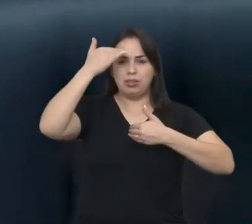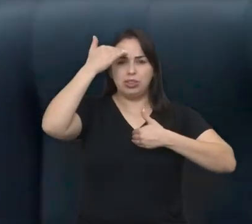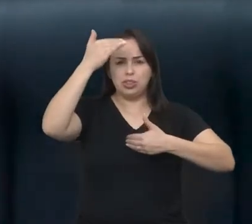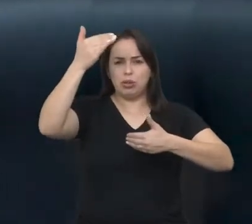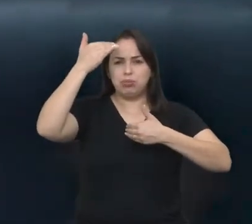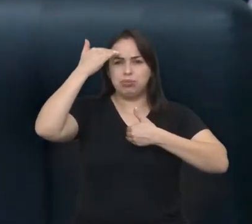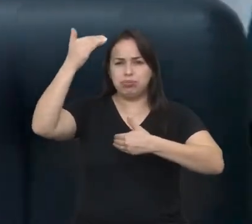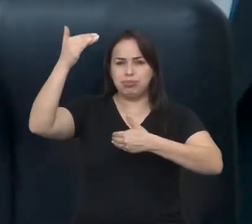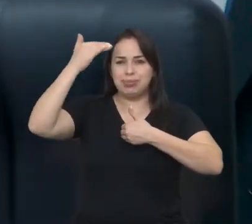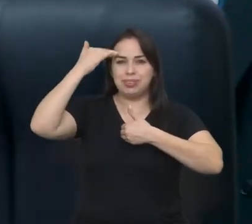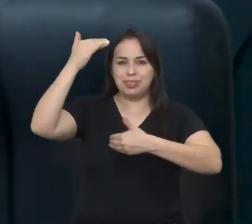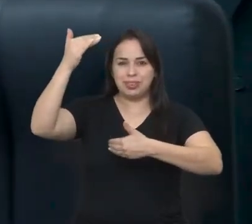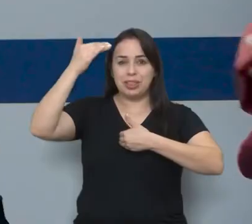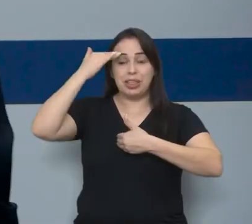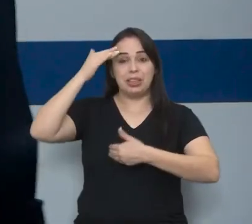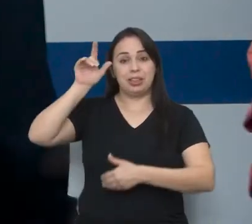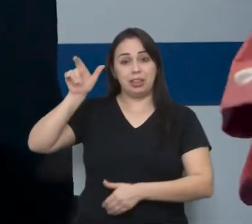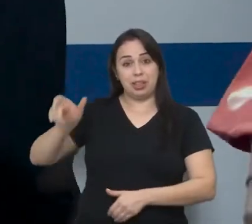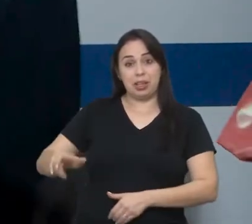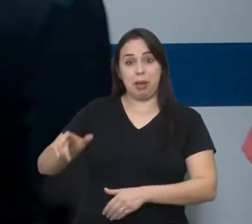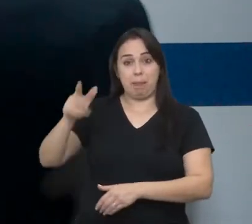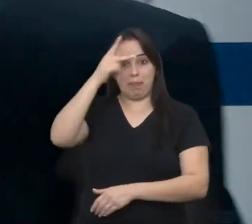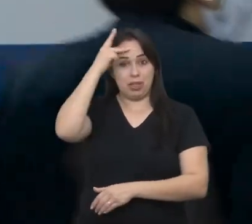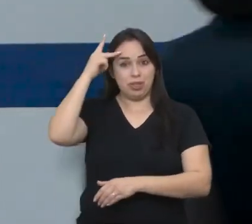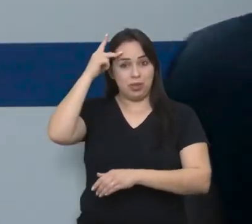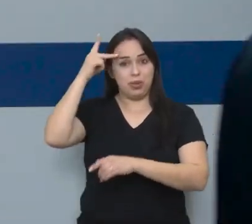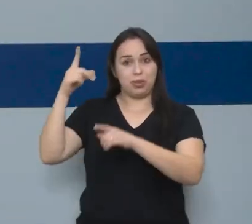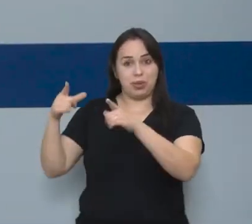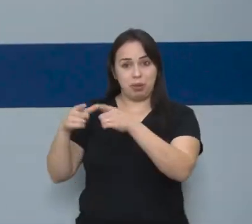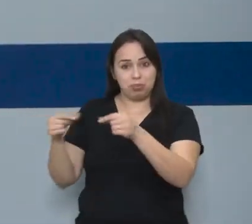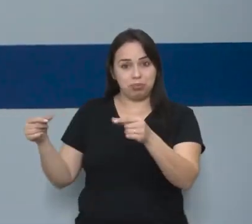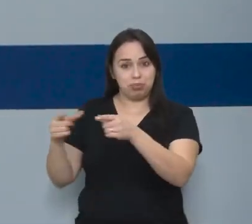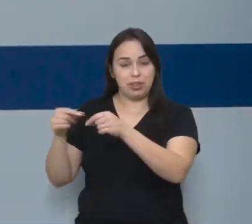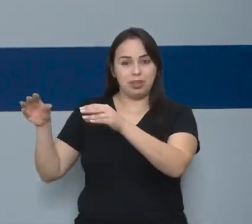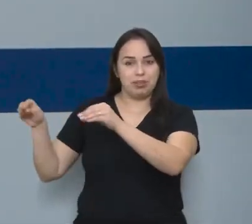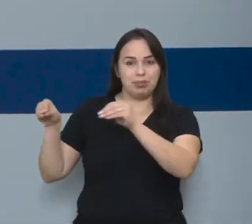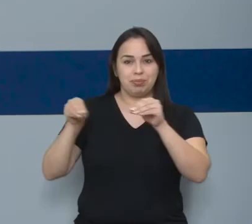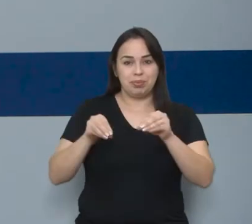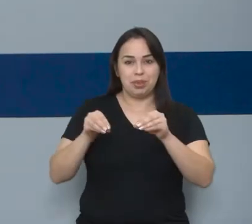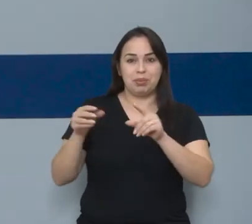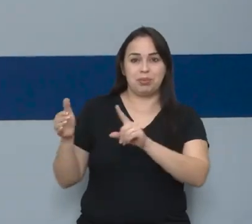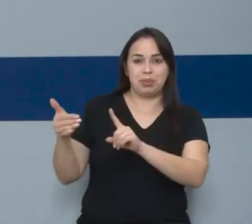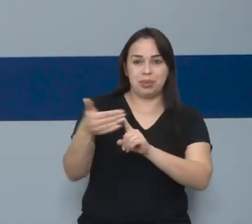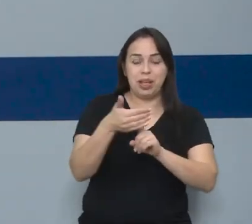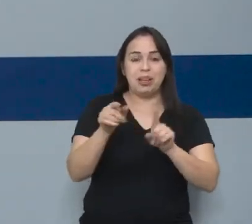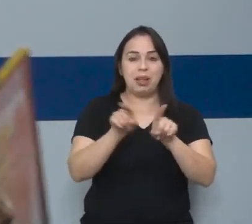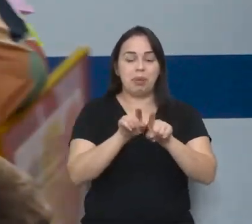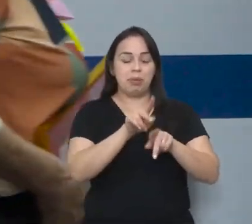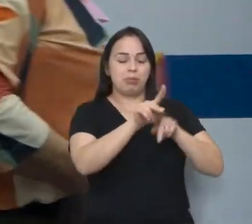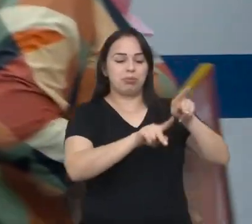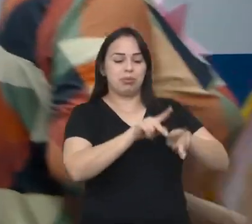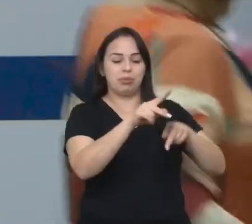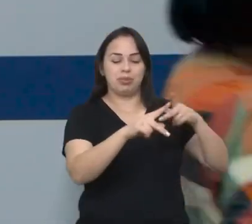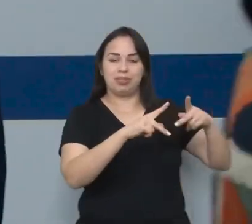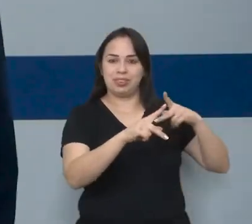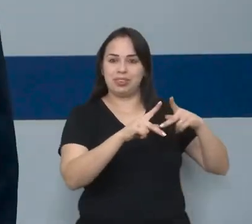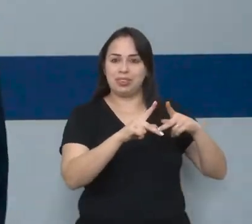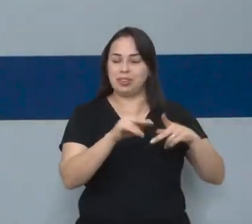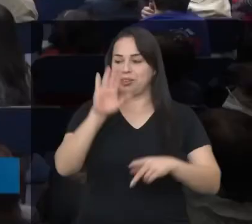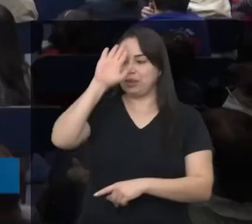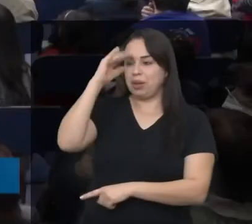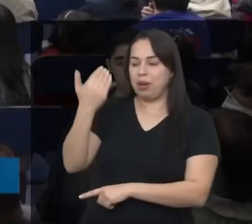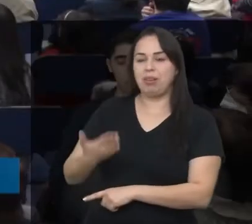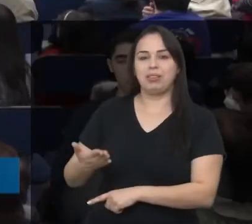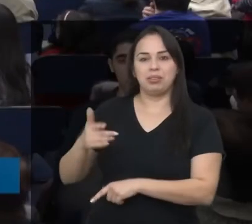toda a homenagem foi de gratidão, tanto dos imigrantes japoneses por serem acolhidos no município, quanto da população